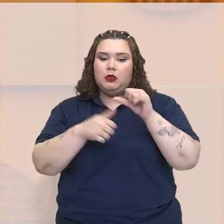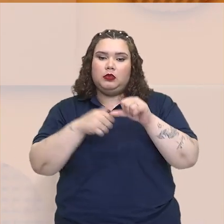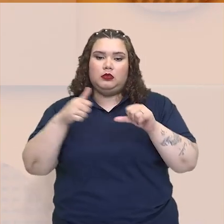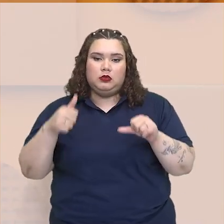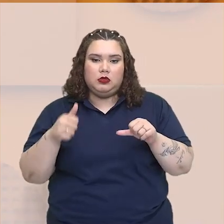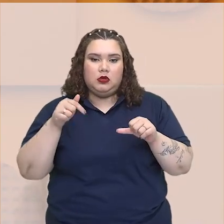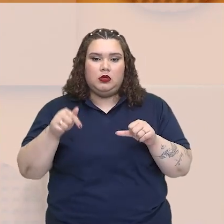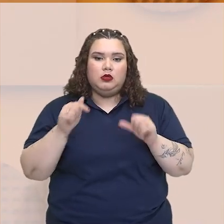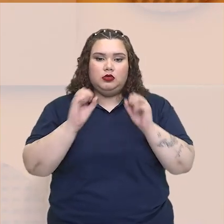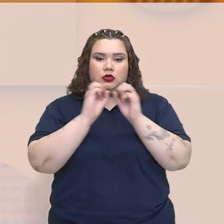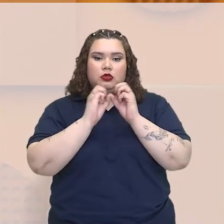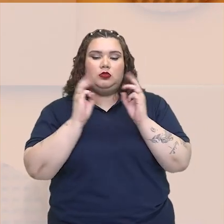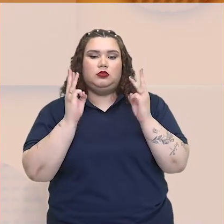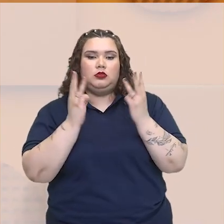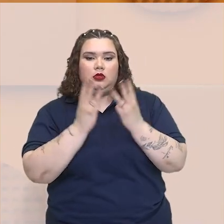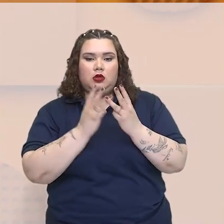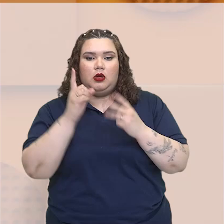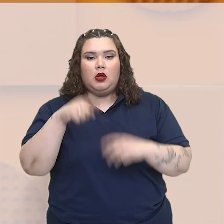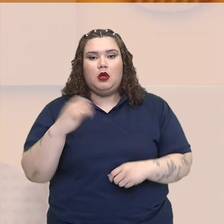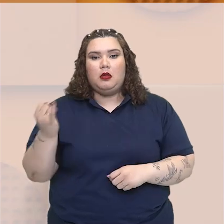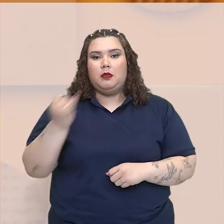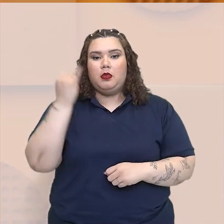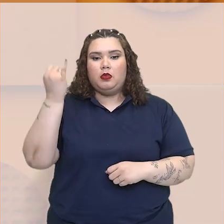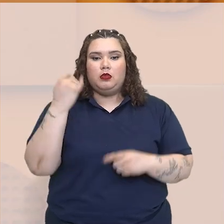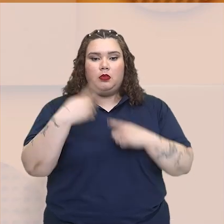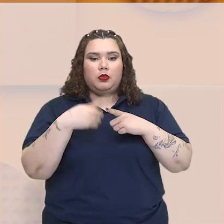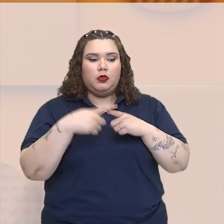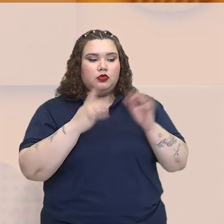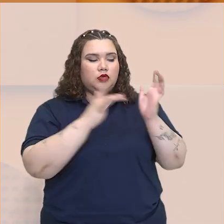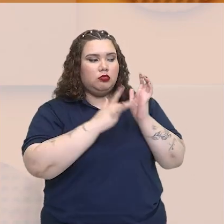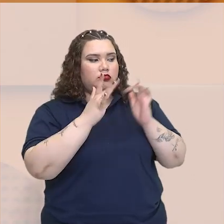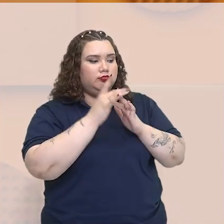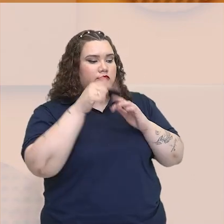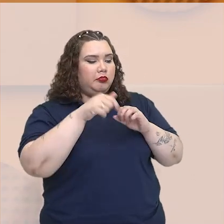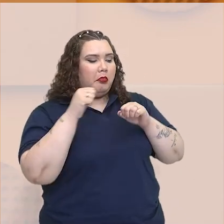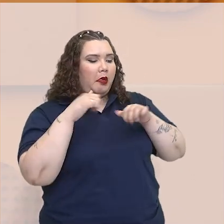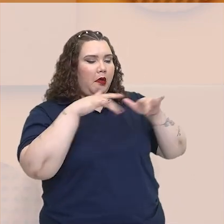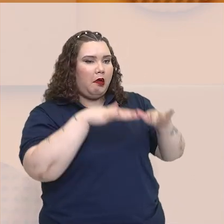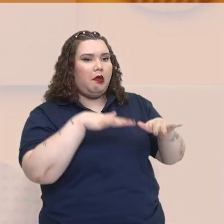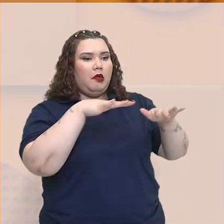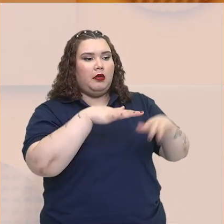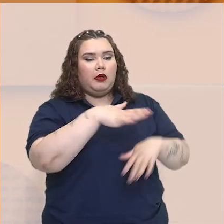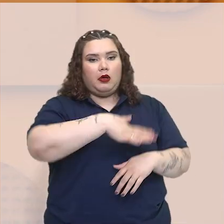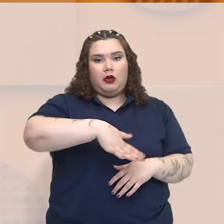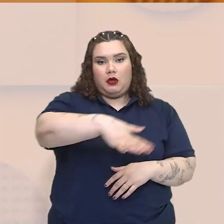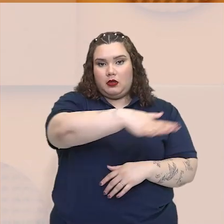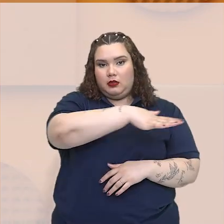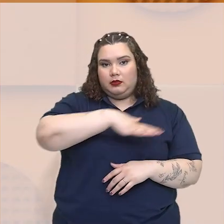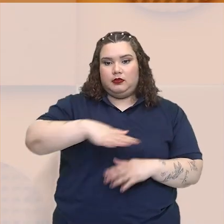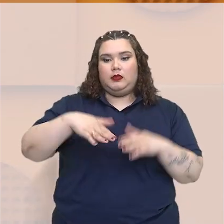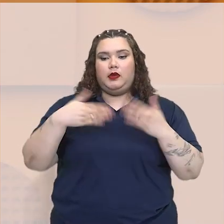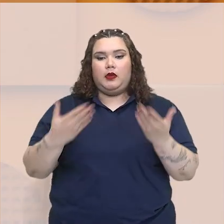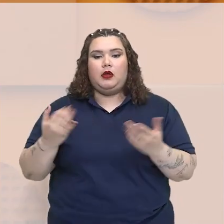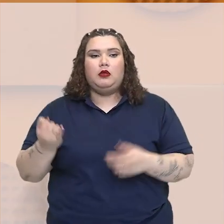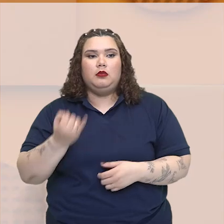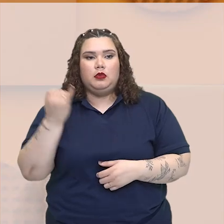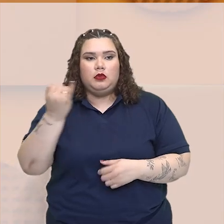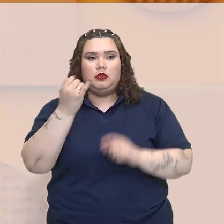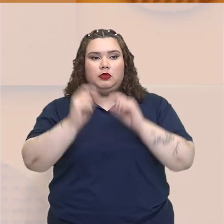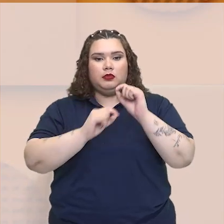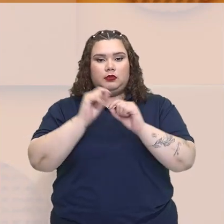então, Jerusalém, que foi, então, um ponto importante, porque Jesus andou, né, peregrinou por lá, e é um ponto,